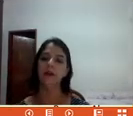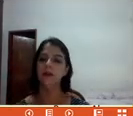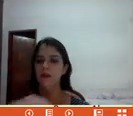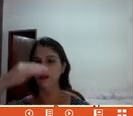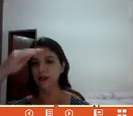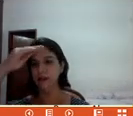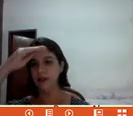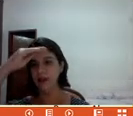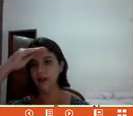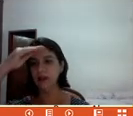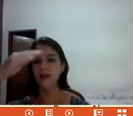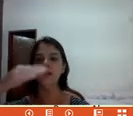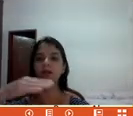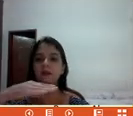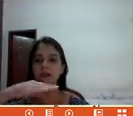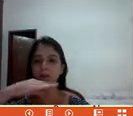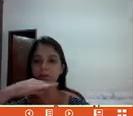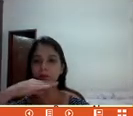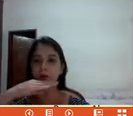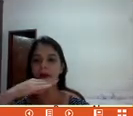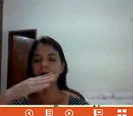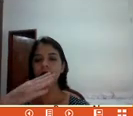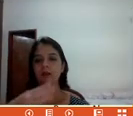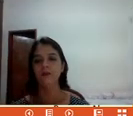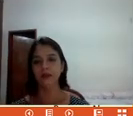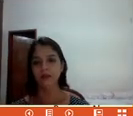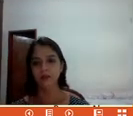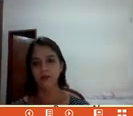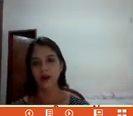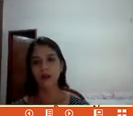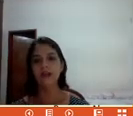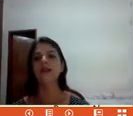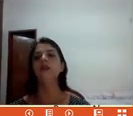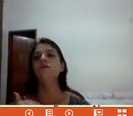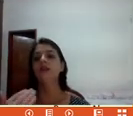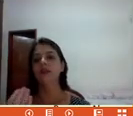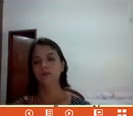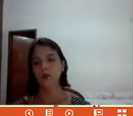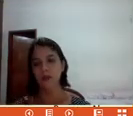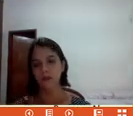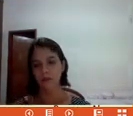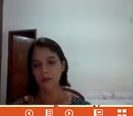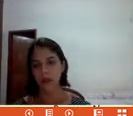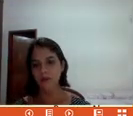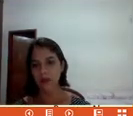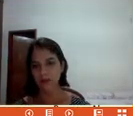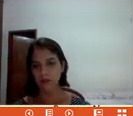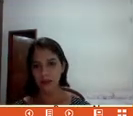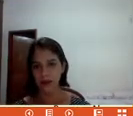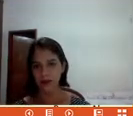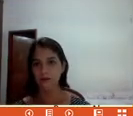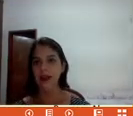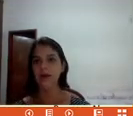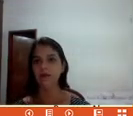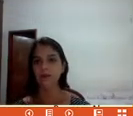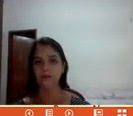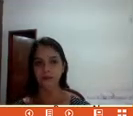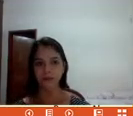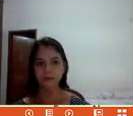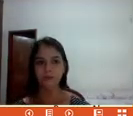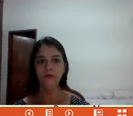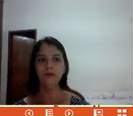articulação, talvez na testa, talvez na boca, talvez no tórax, você muda também o significado da